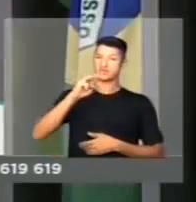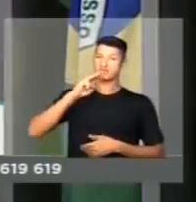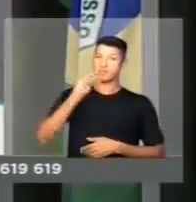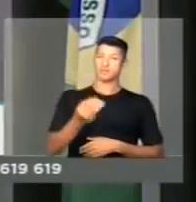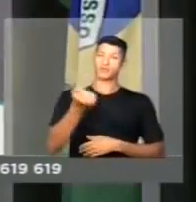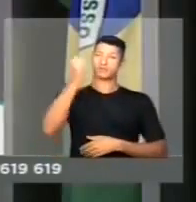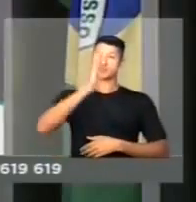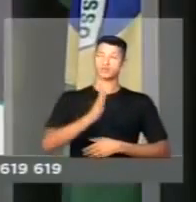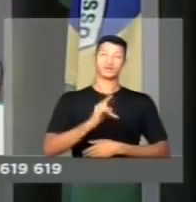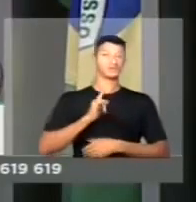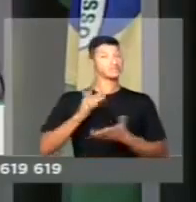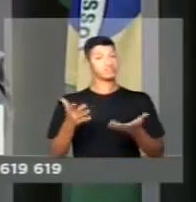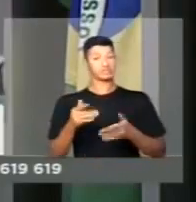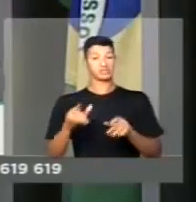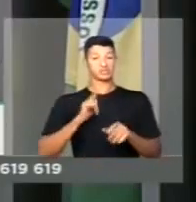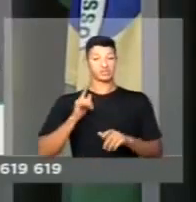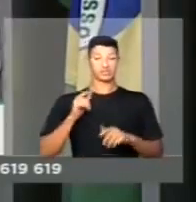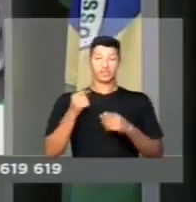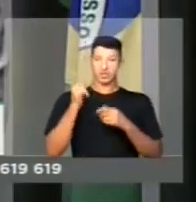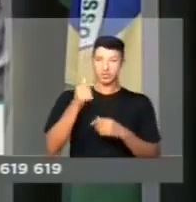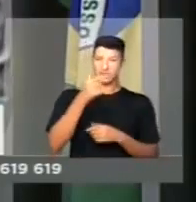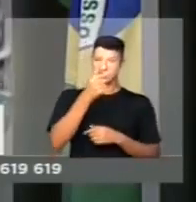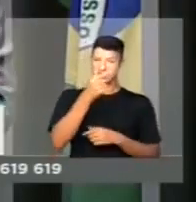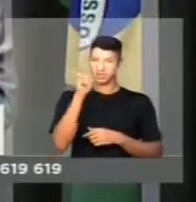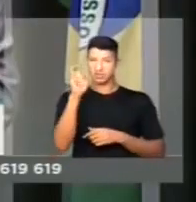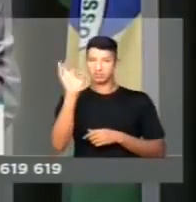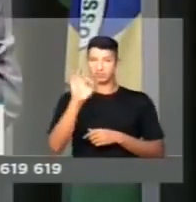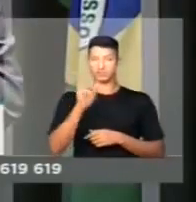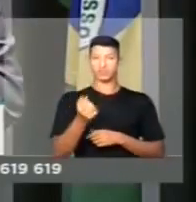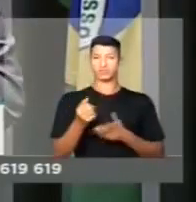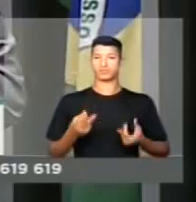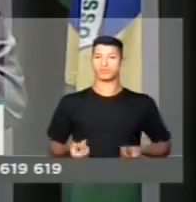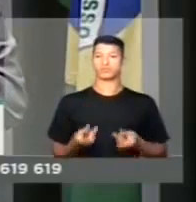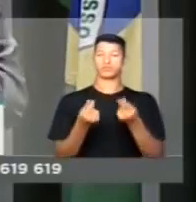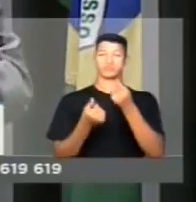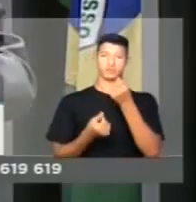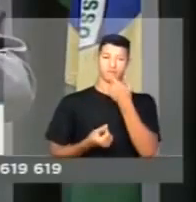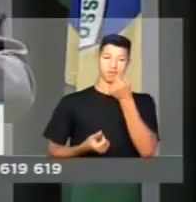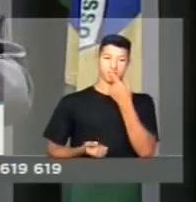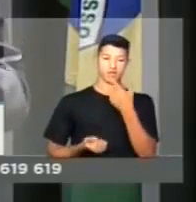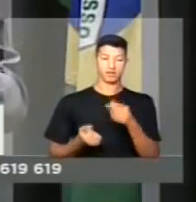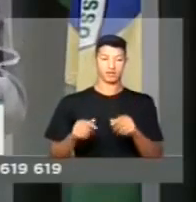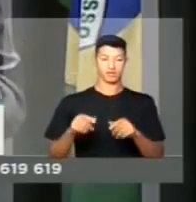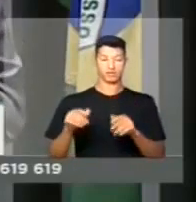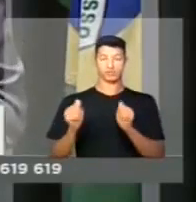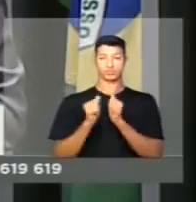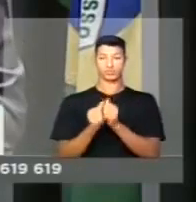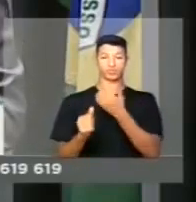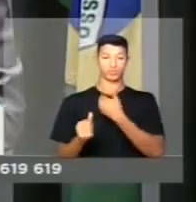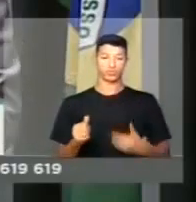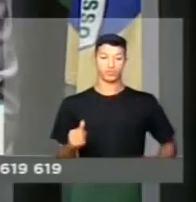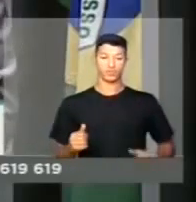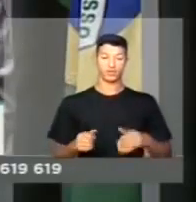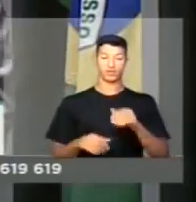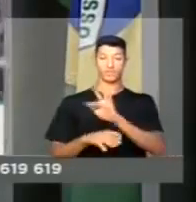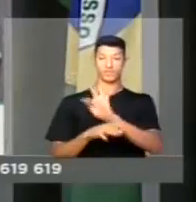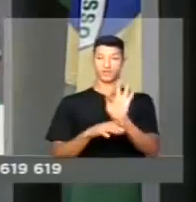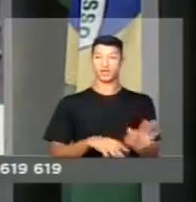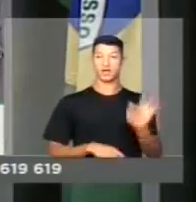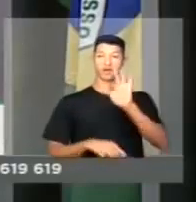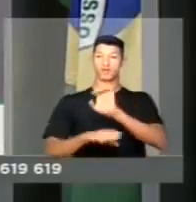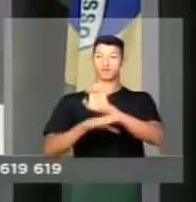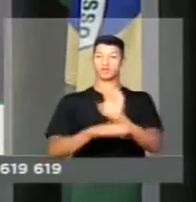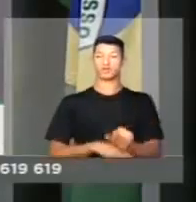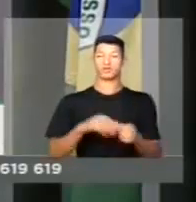brasileiros, teoricamente temos quase 75% do consumo de medicamento nas mãos do governo federal, dos estados e municípios.